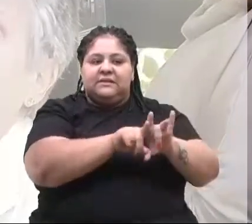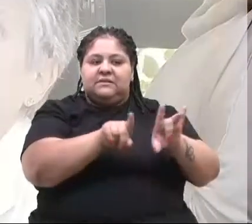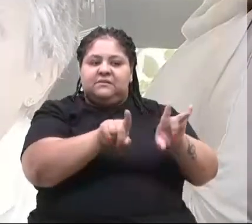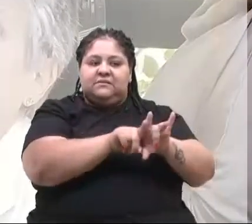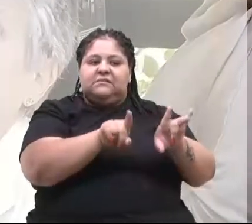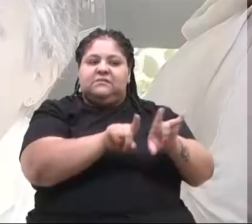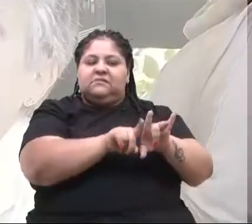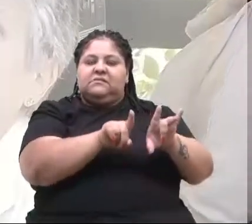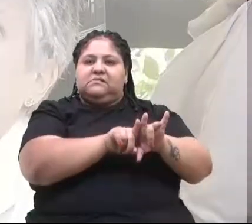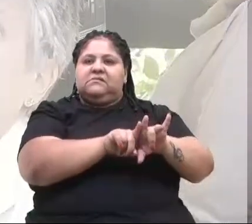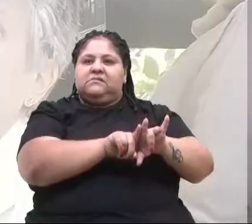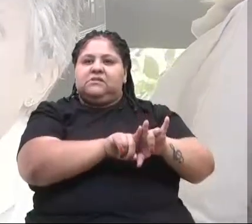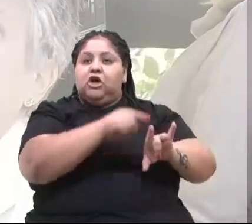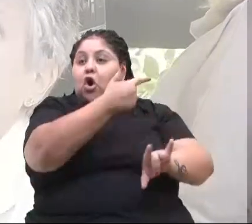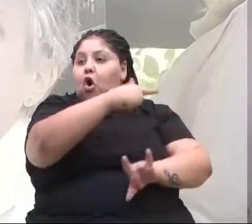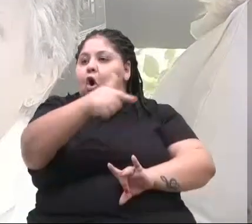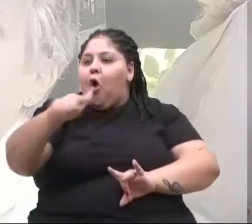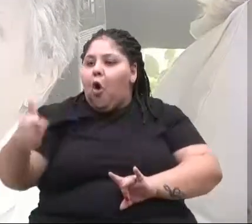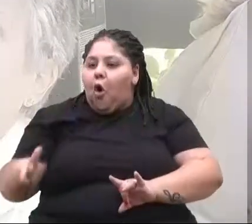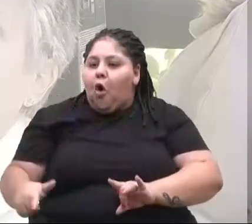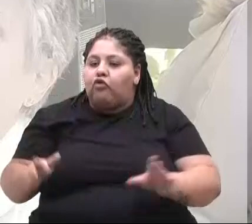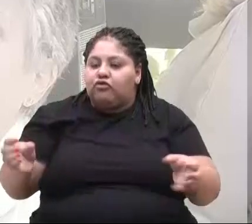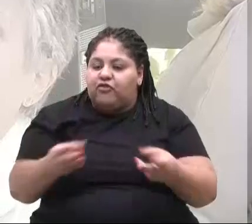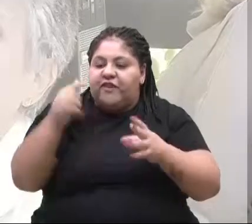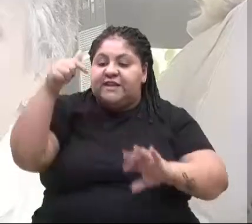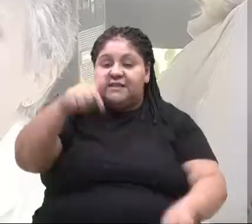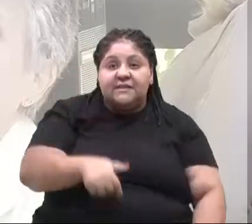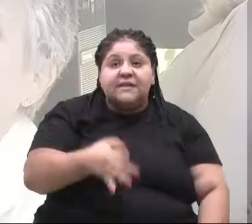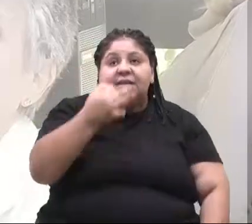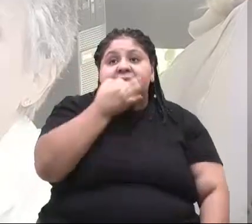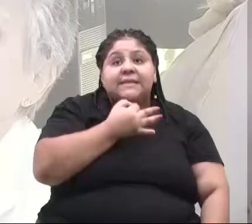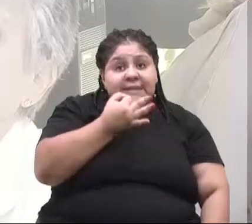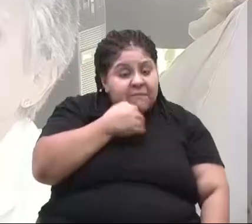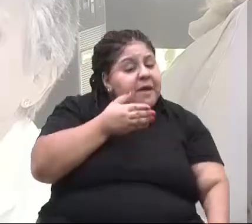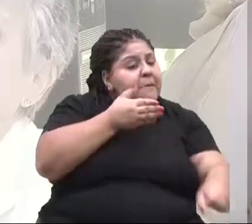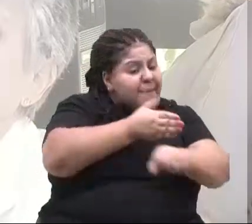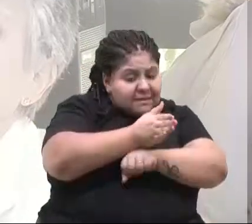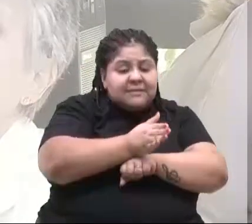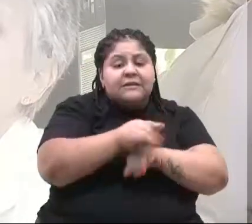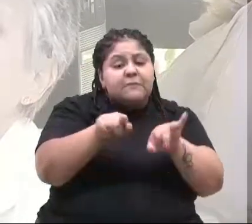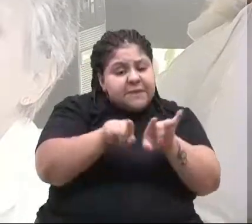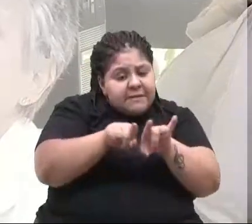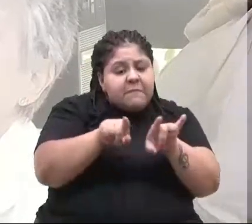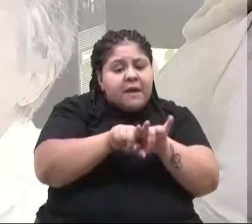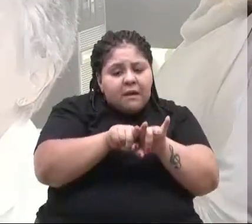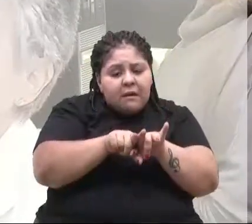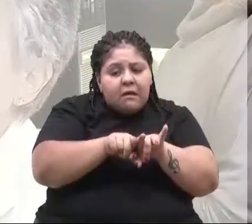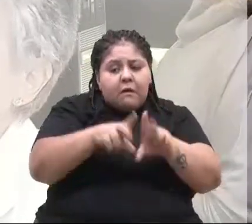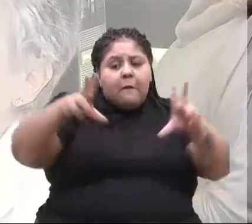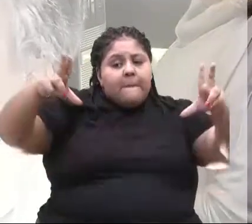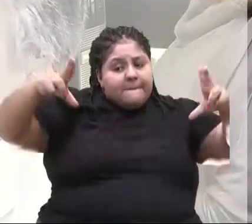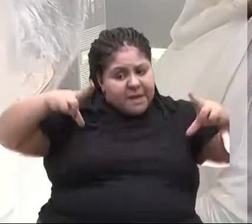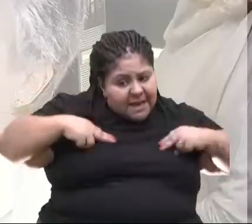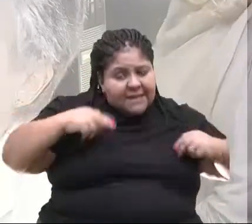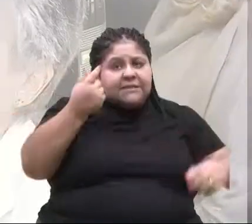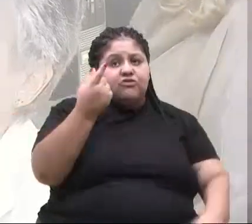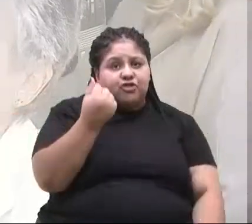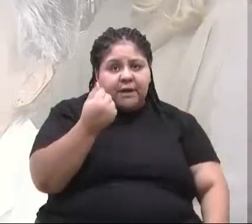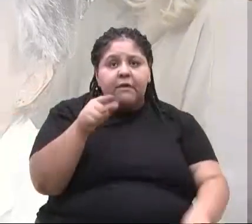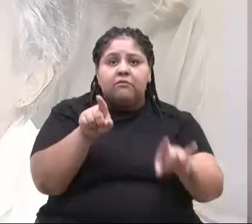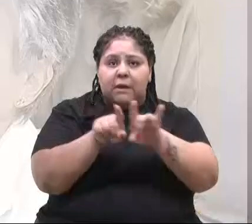tantas outras festas e culturas que Caxias do Sul tem e também merecem